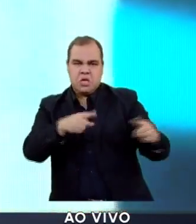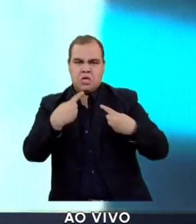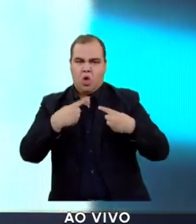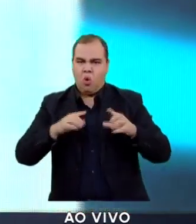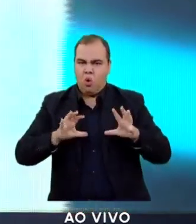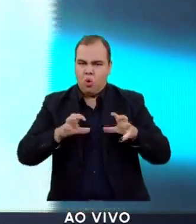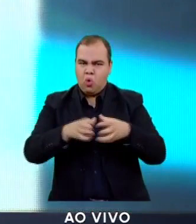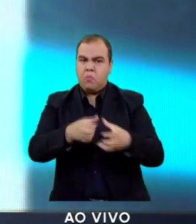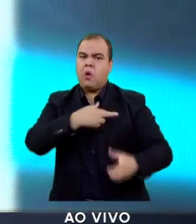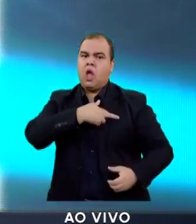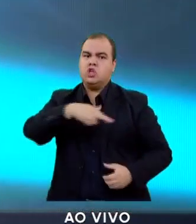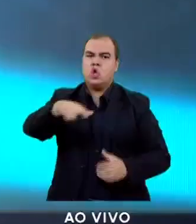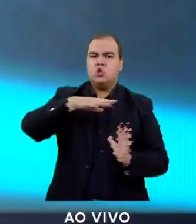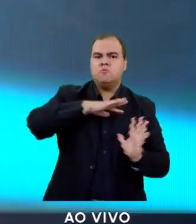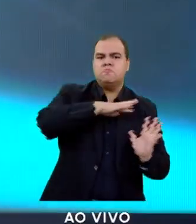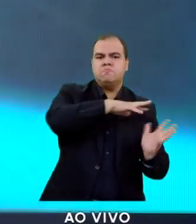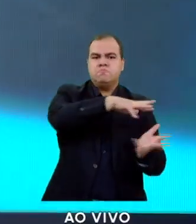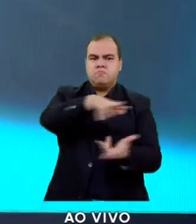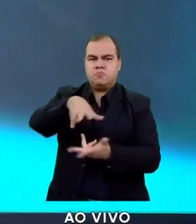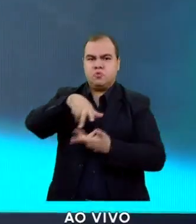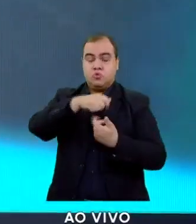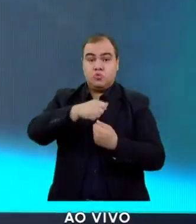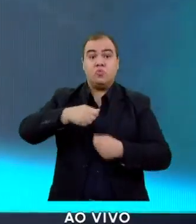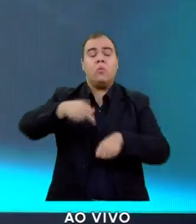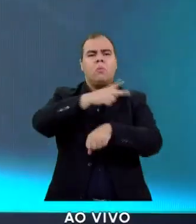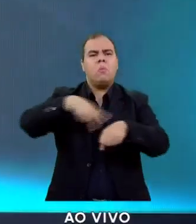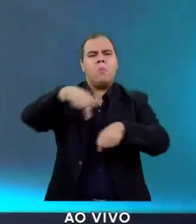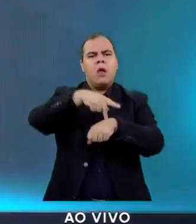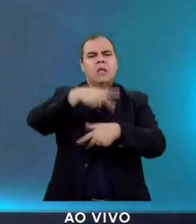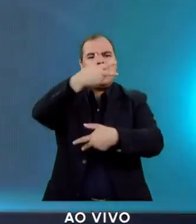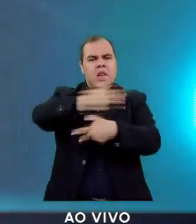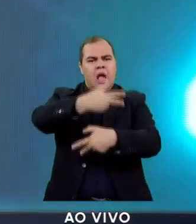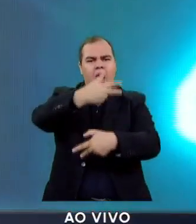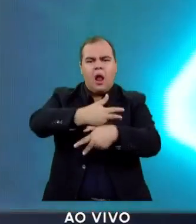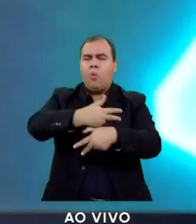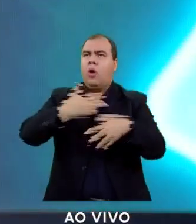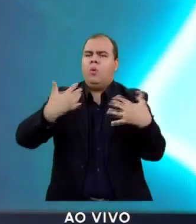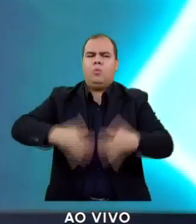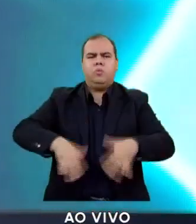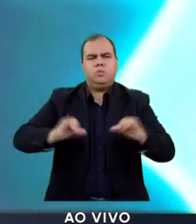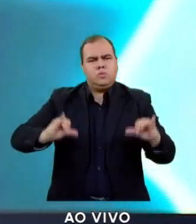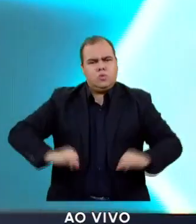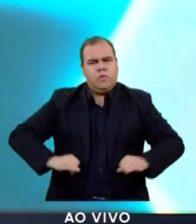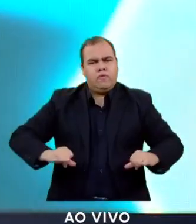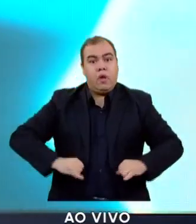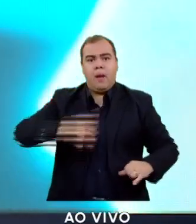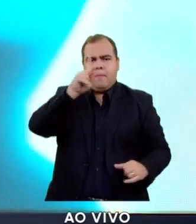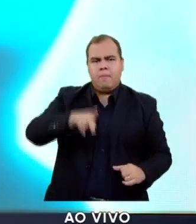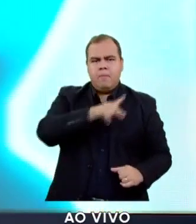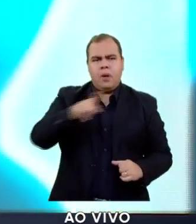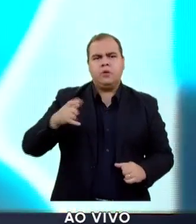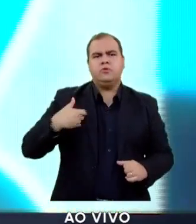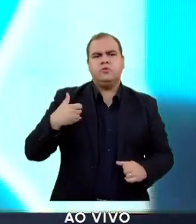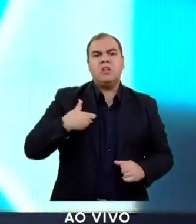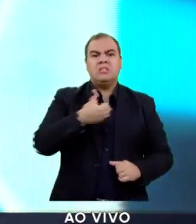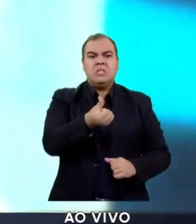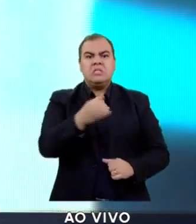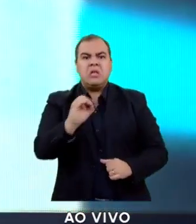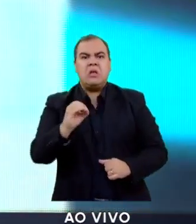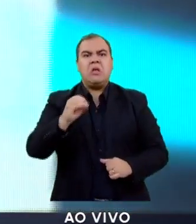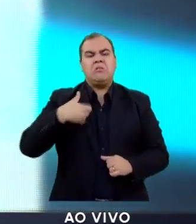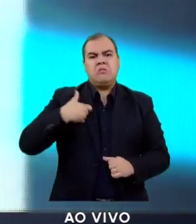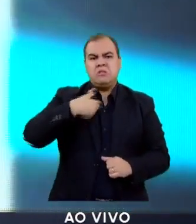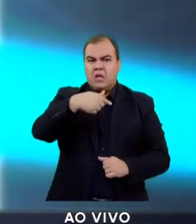no mundo todo na Nicarágua tá sendo uma covardia aprendendo padres com 70 80 anos de idade